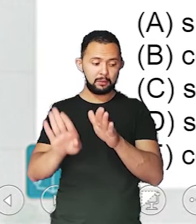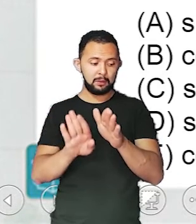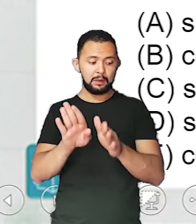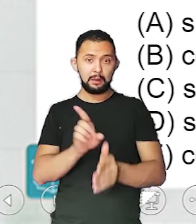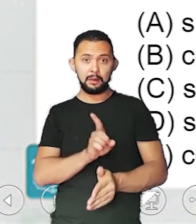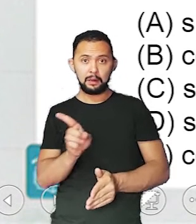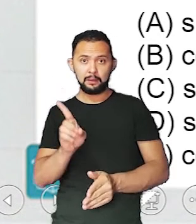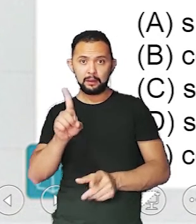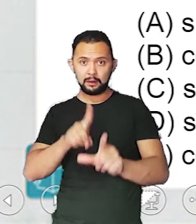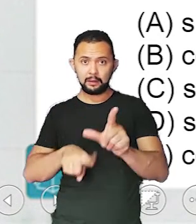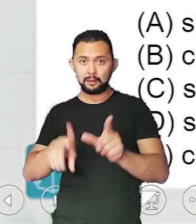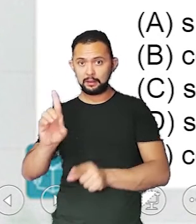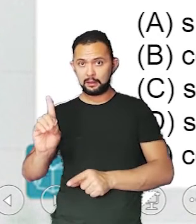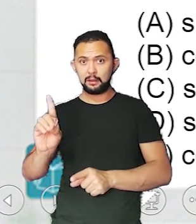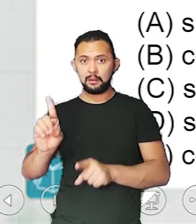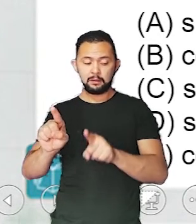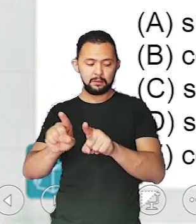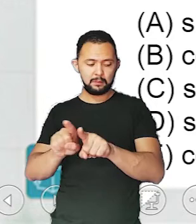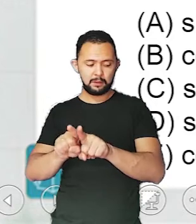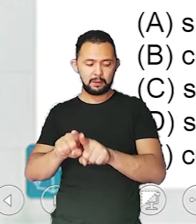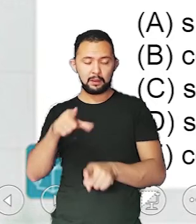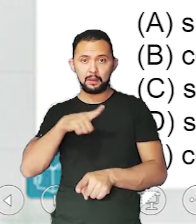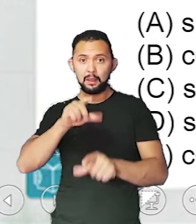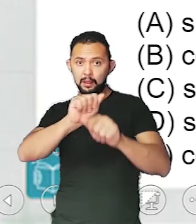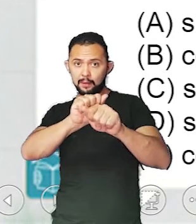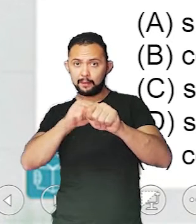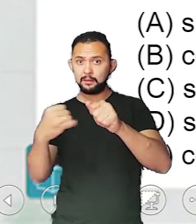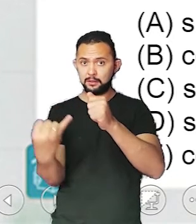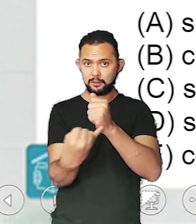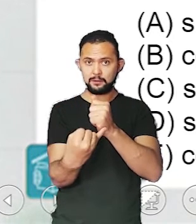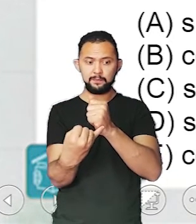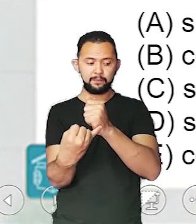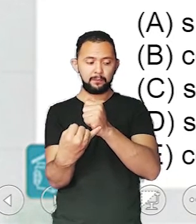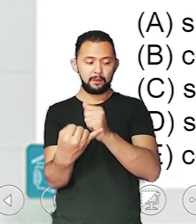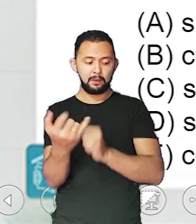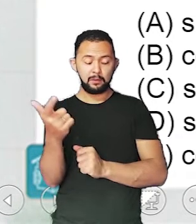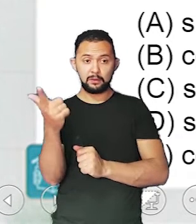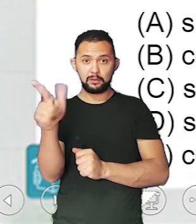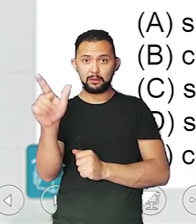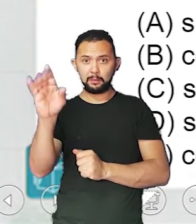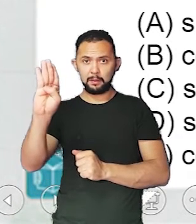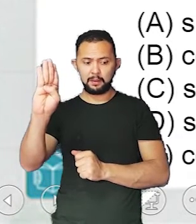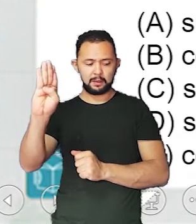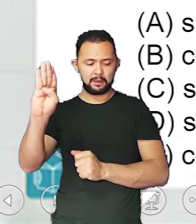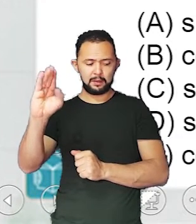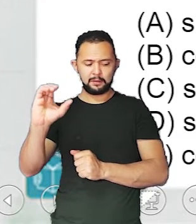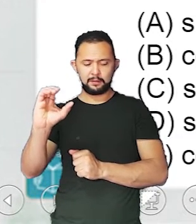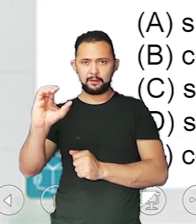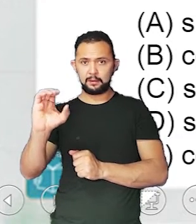joga fora, ó, a letra B que tem as sindéticas, a letra C que tem adverbiais e a letra E que tem as sindéticas,